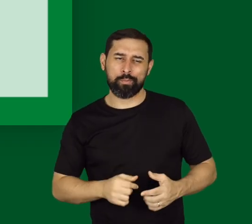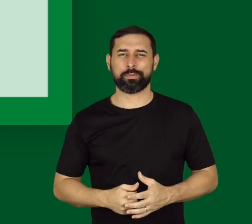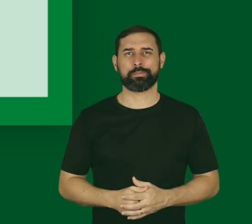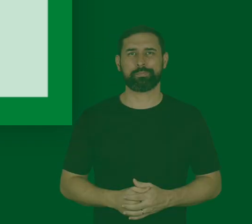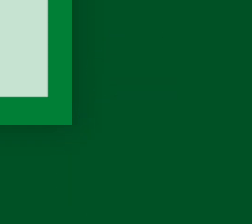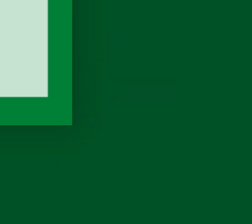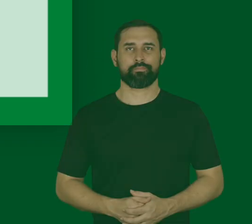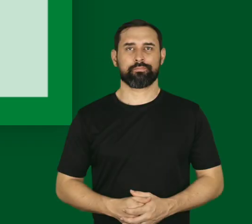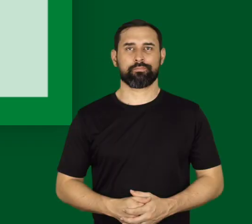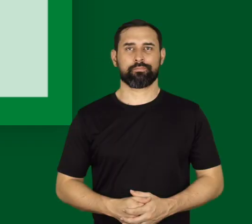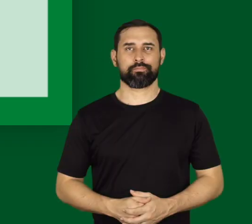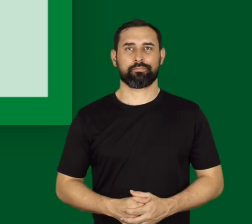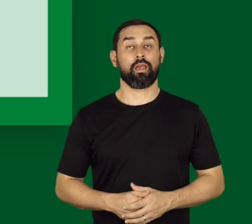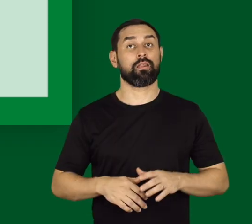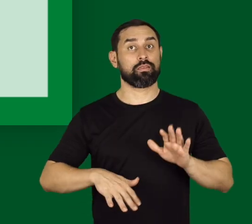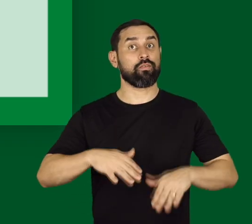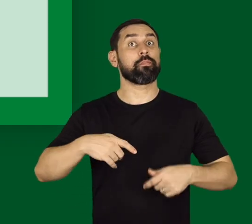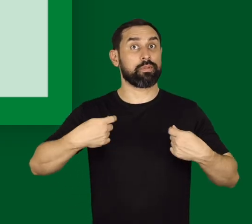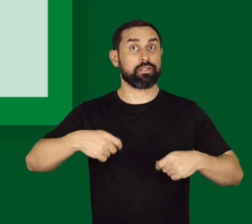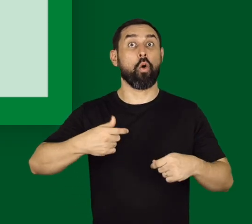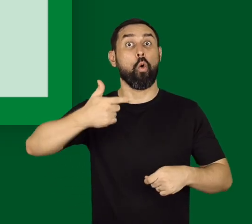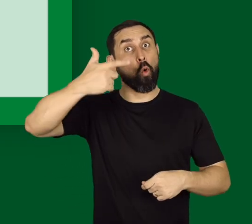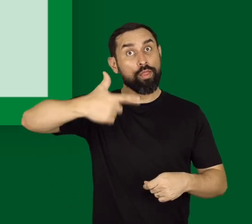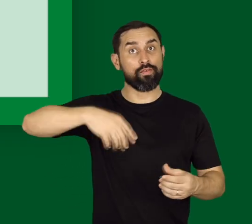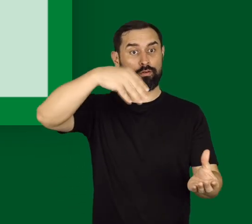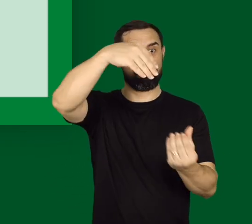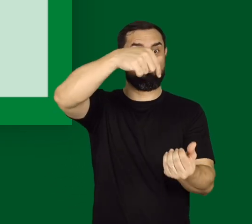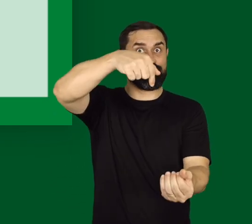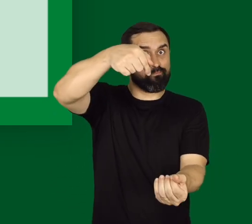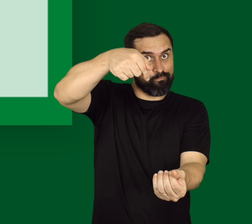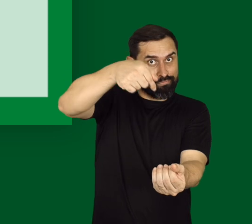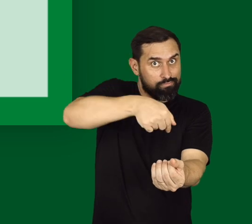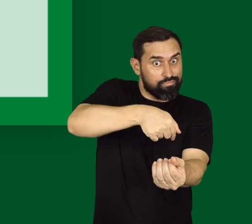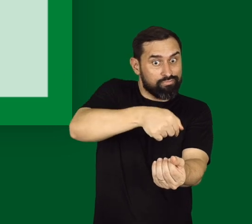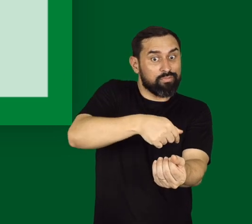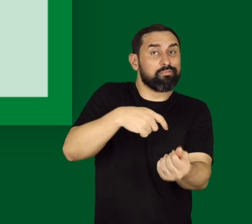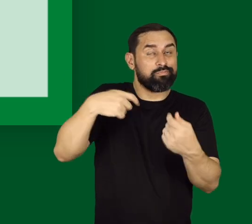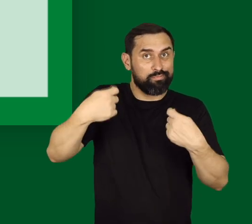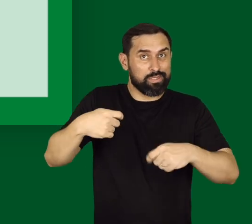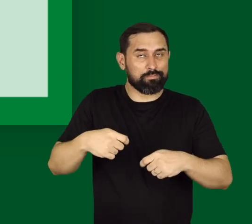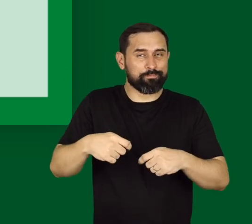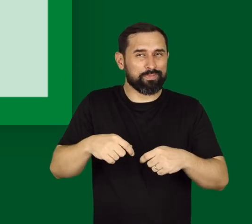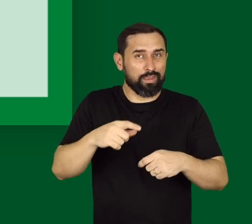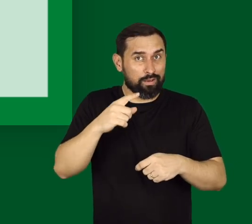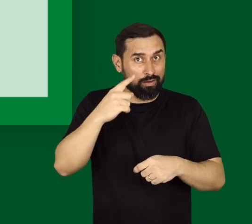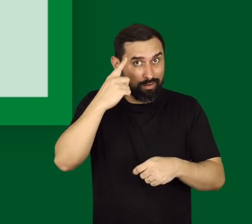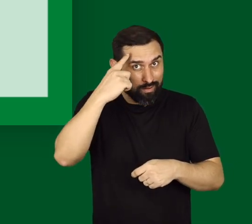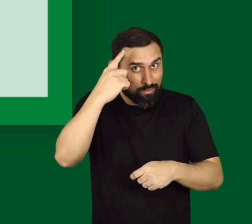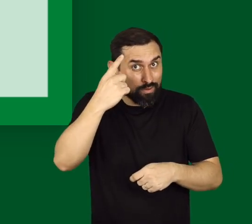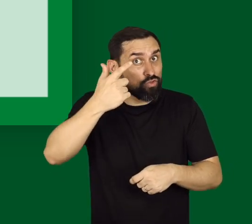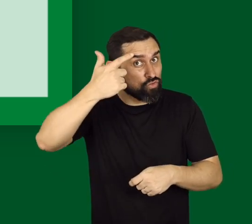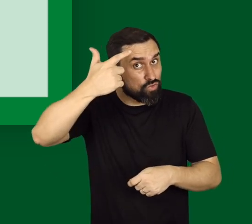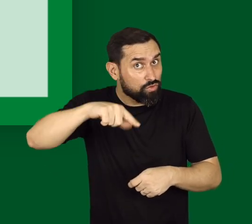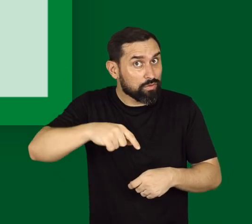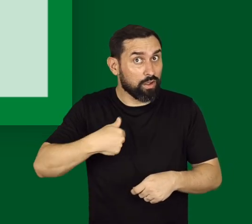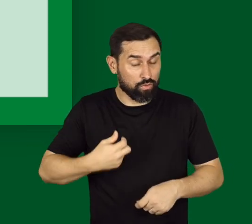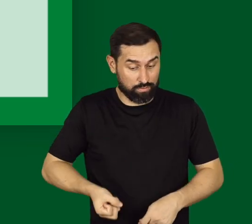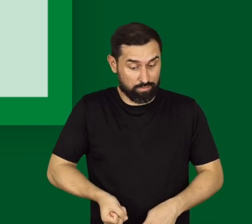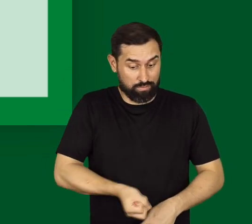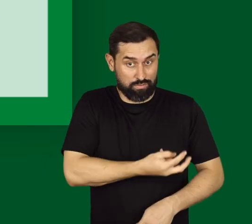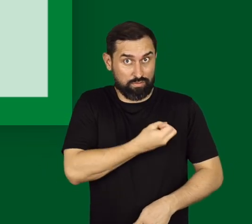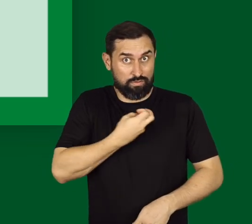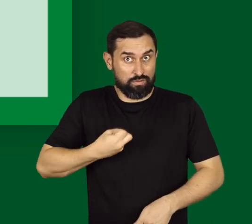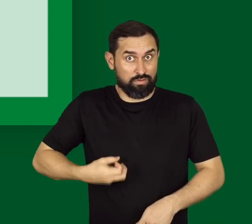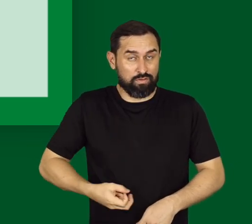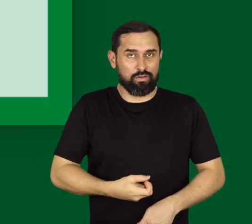serviço. Então, você repete a expansão se for necessário. Uma coisa que a gente enfatiza aqui mais uma vez é que no choque